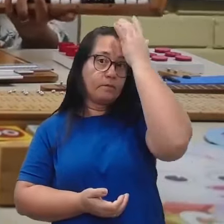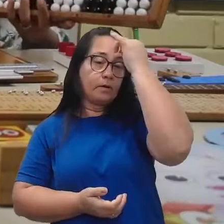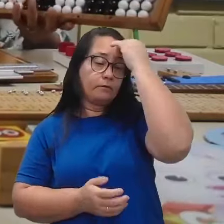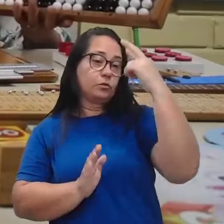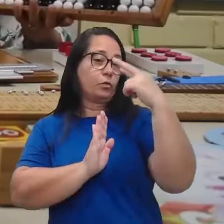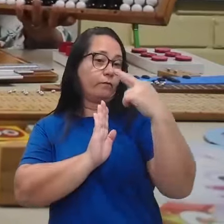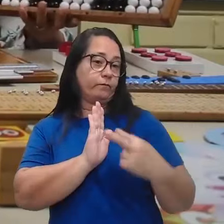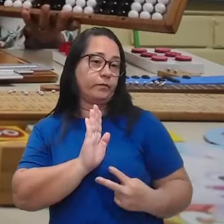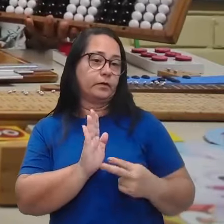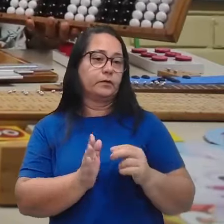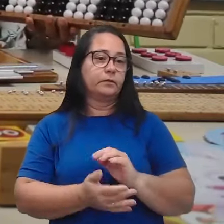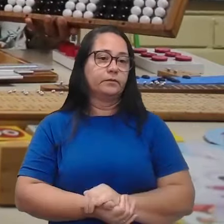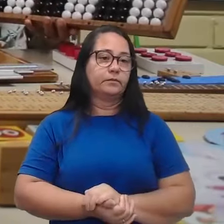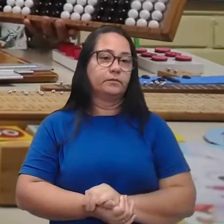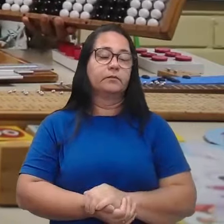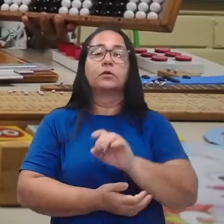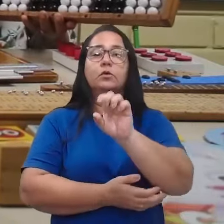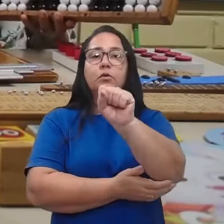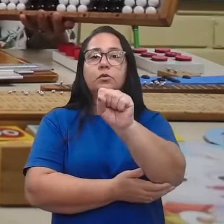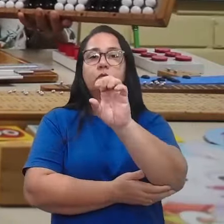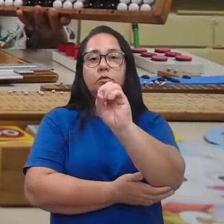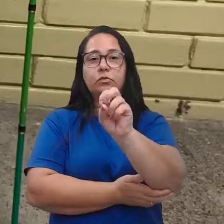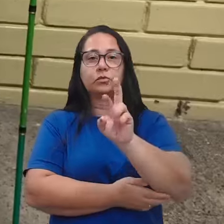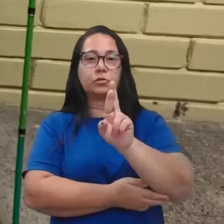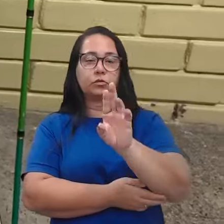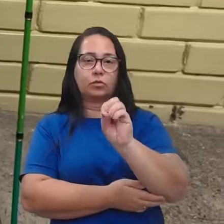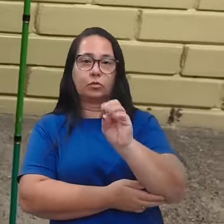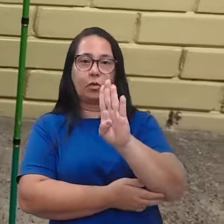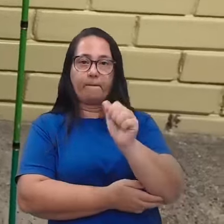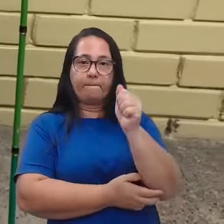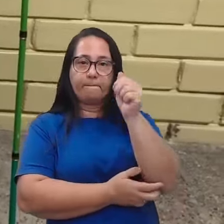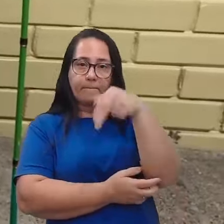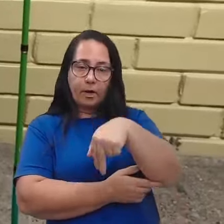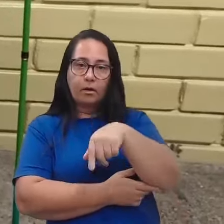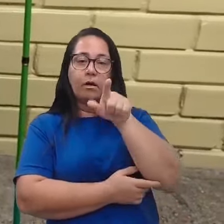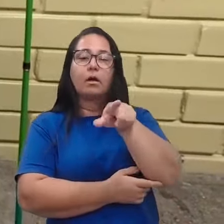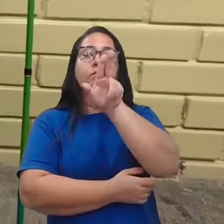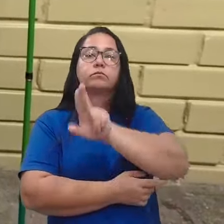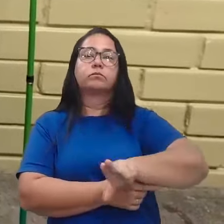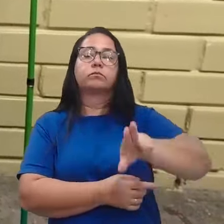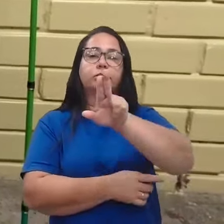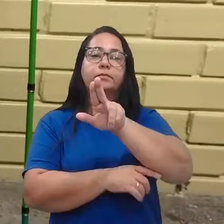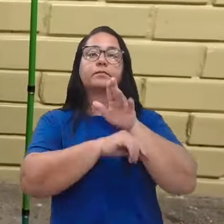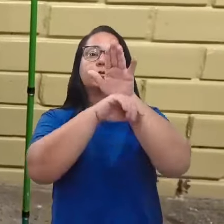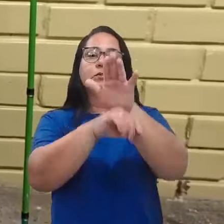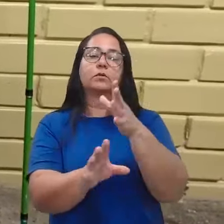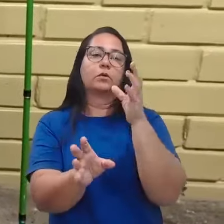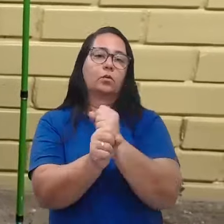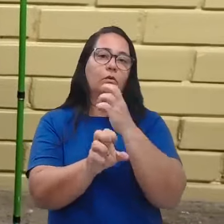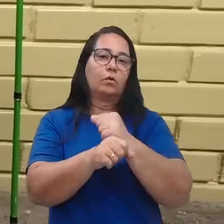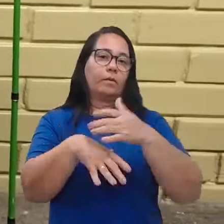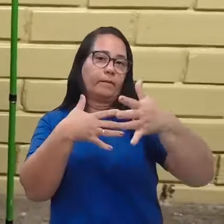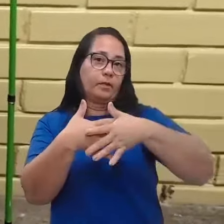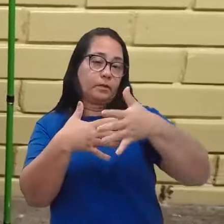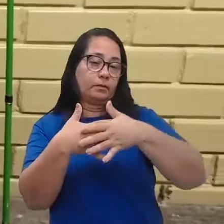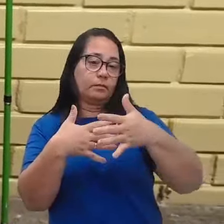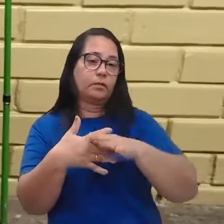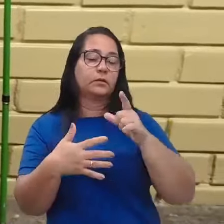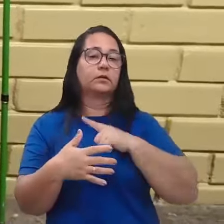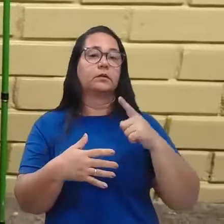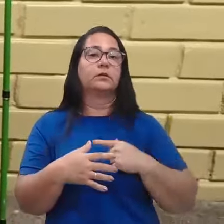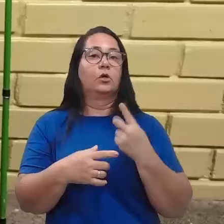Aqui é o sorobão, que é o instrumento para auxiliar o cálculo matemático. O sorobão, ele é dividido em